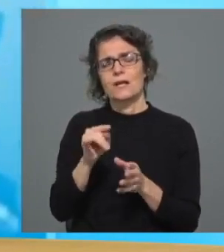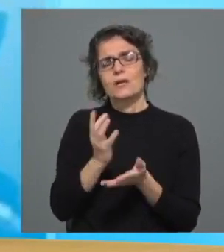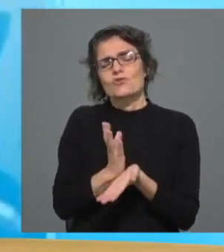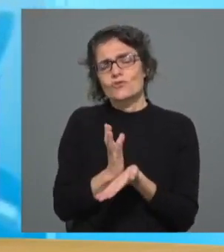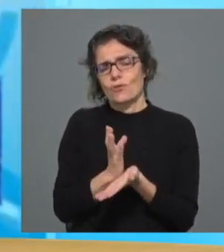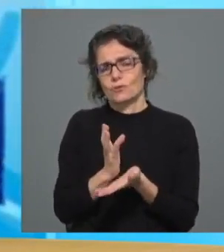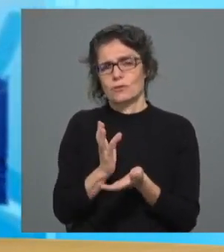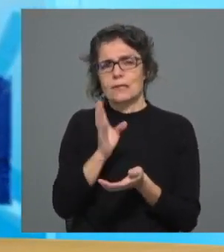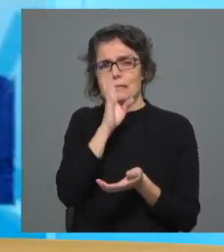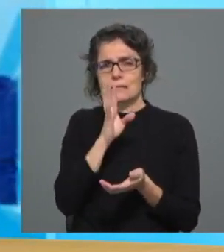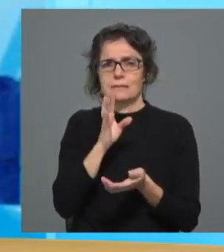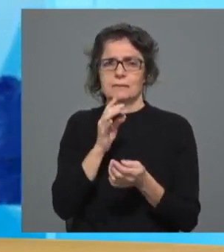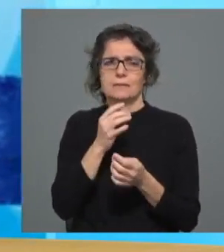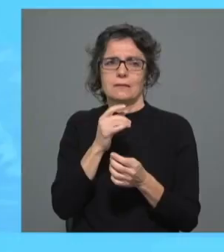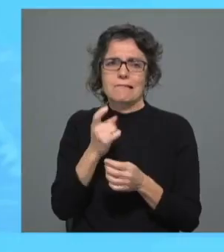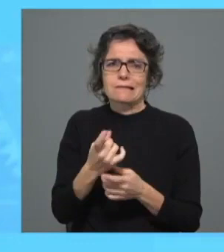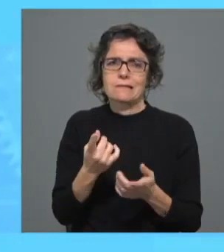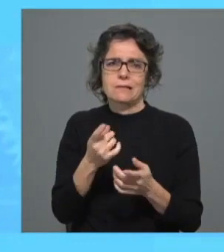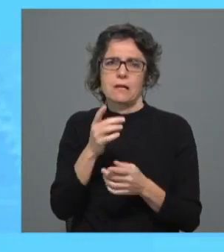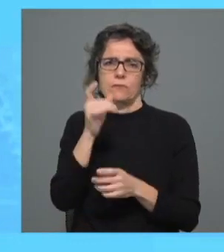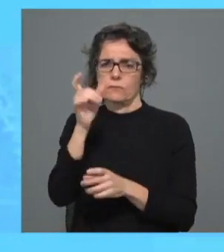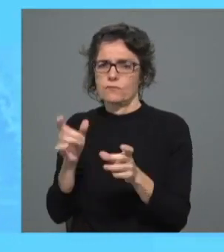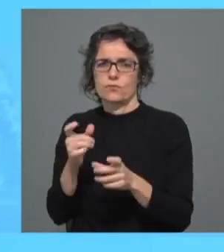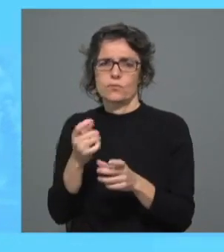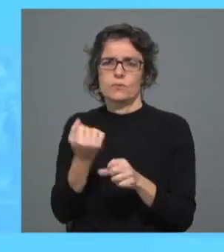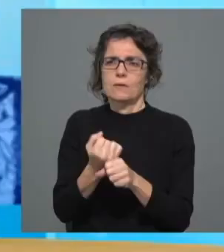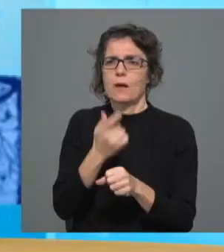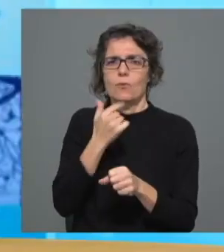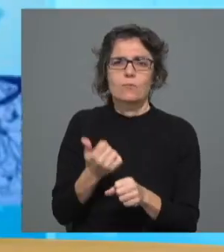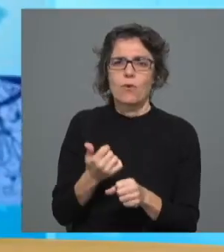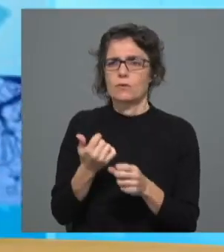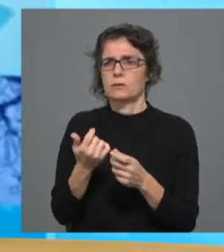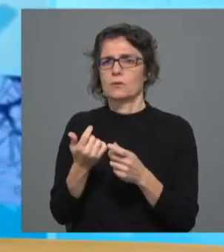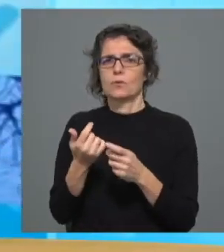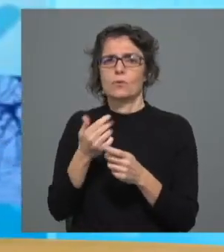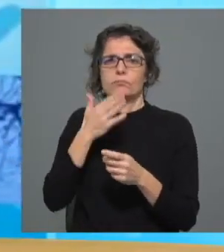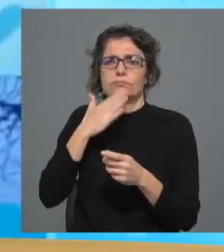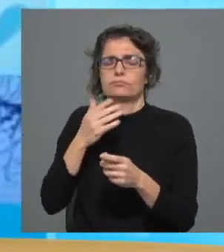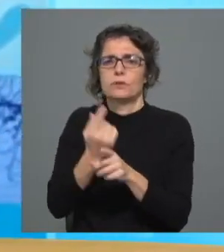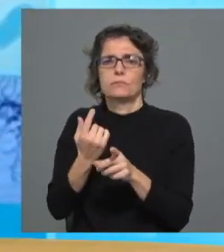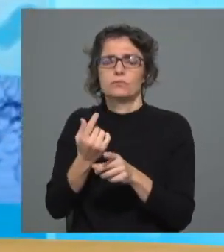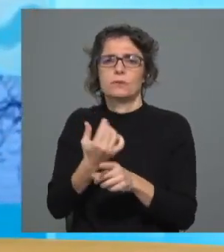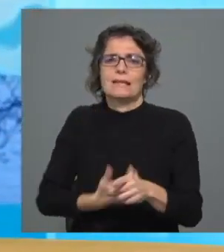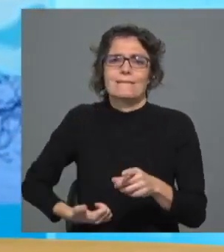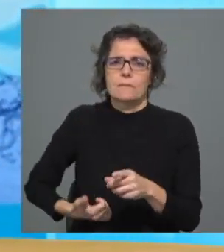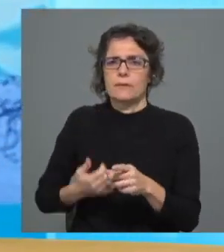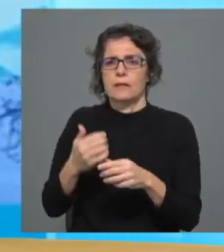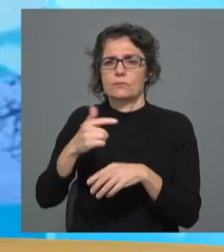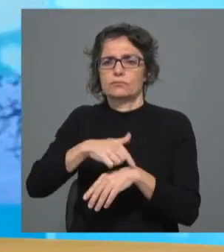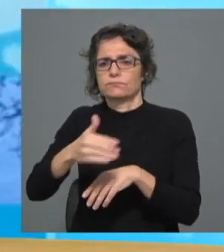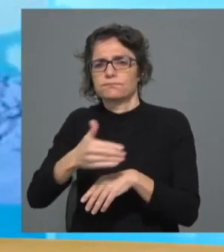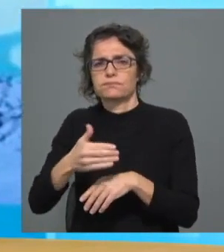um último recurso, um recurso para quem não pode trabalhar, ou um recurso provisório para quem está desempregado temporariamente, porque